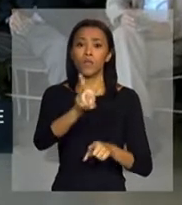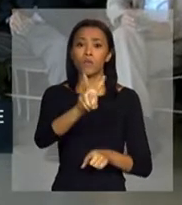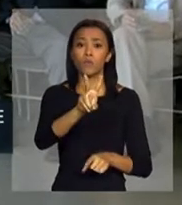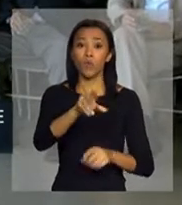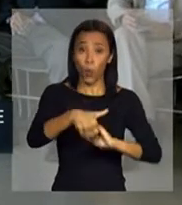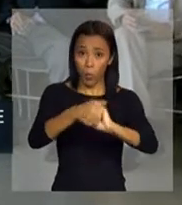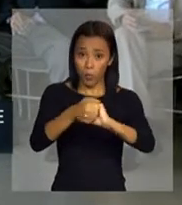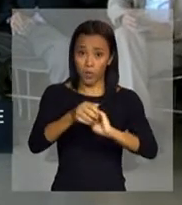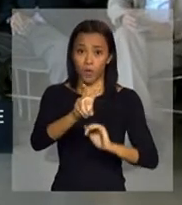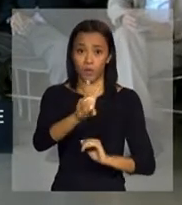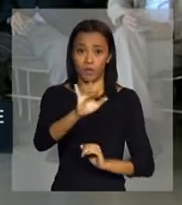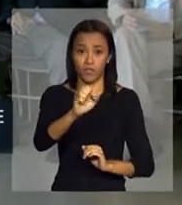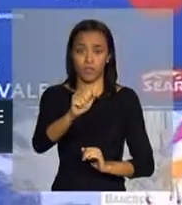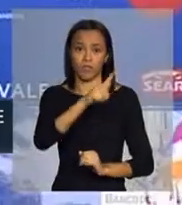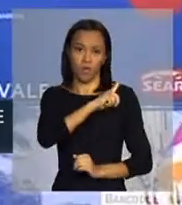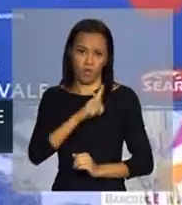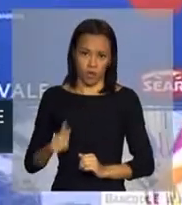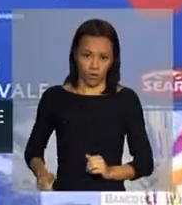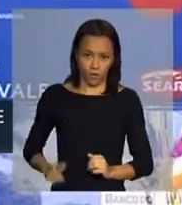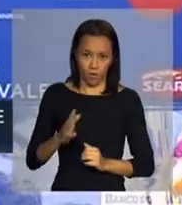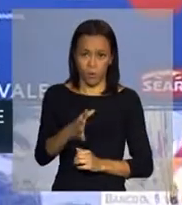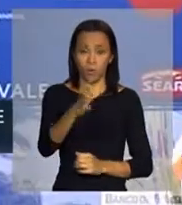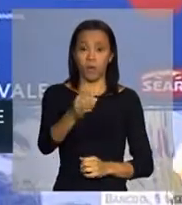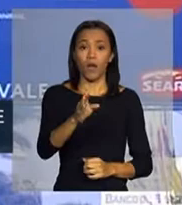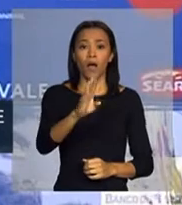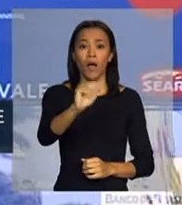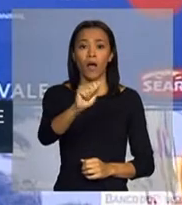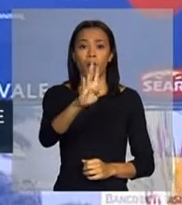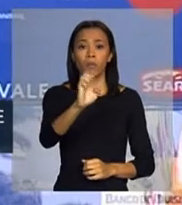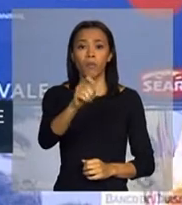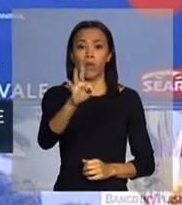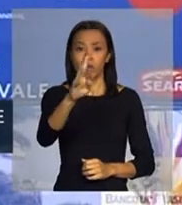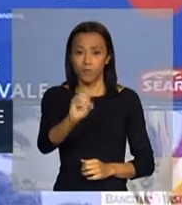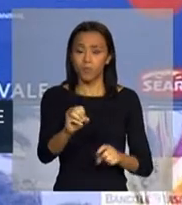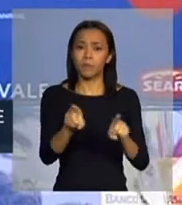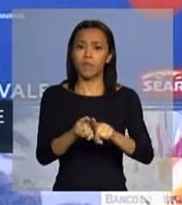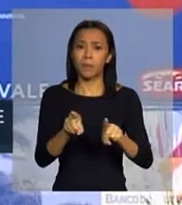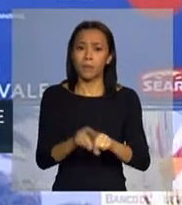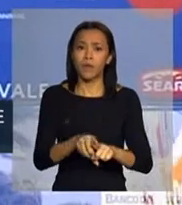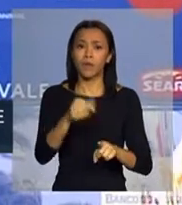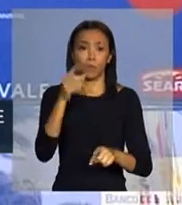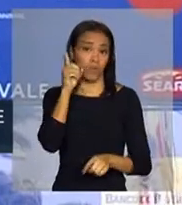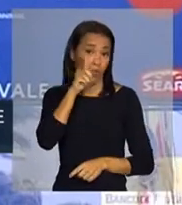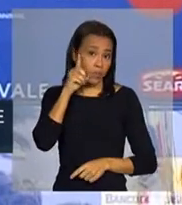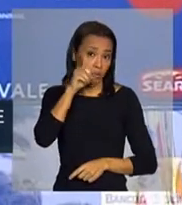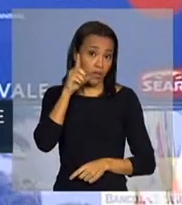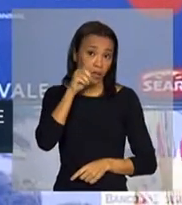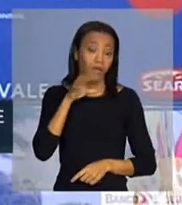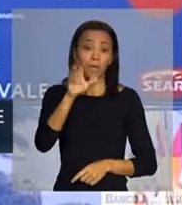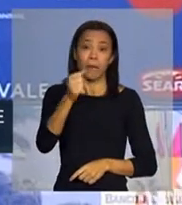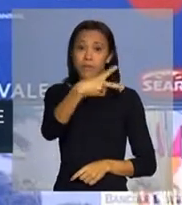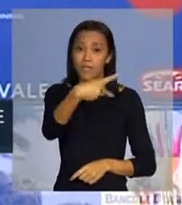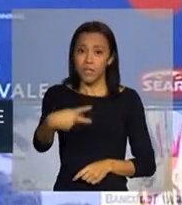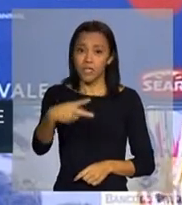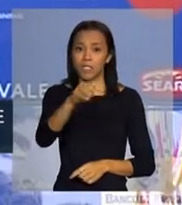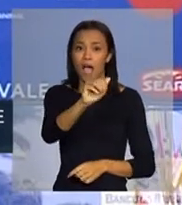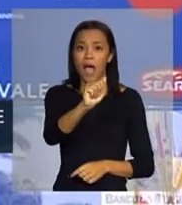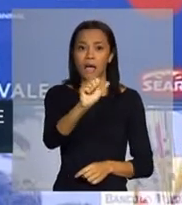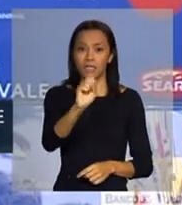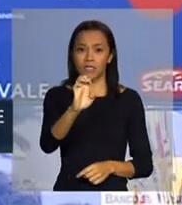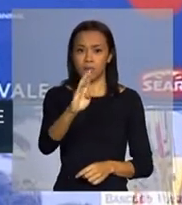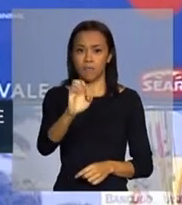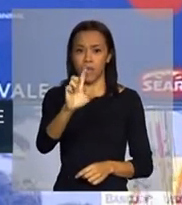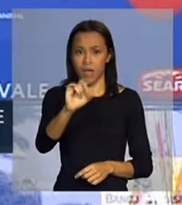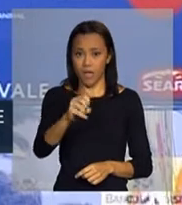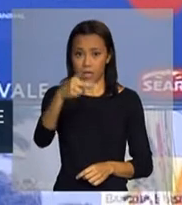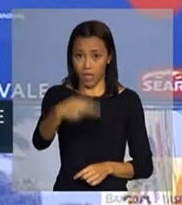vice-governador Alberto Pinto Coelho, o deputado Diniz Pinheiro, presidente da Assembleia Legislativa de Minas